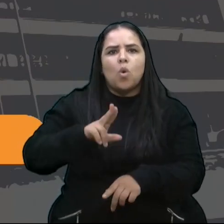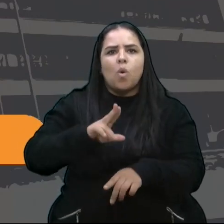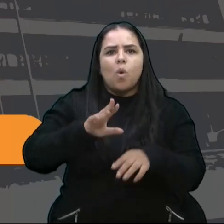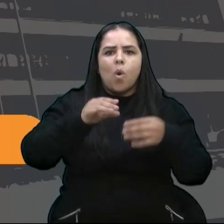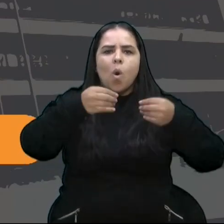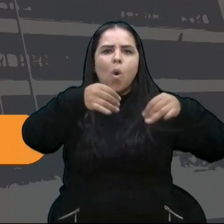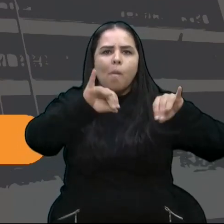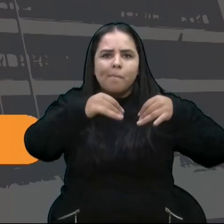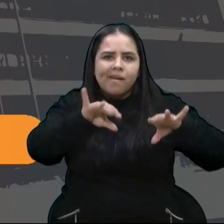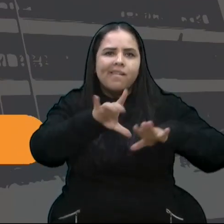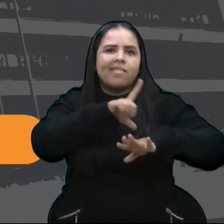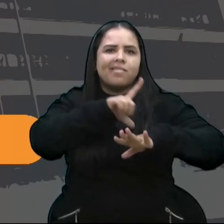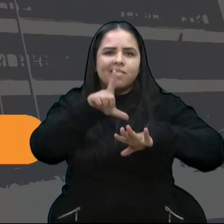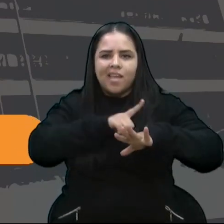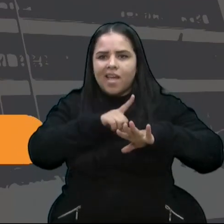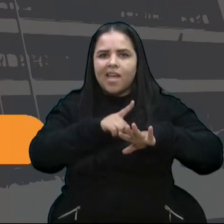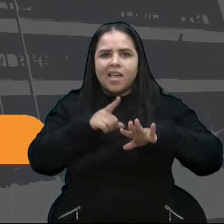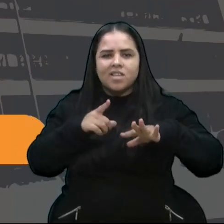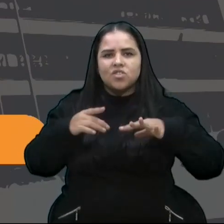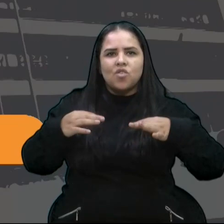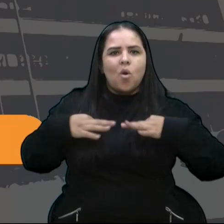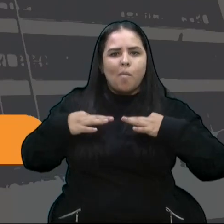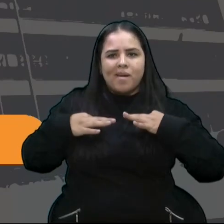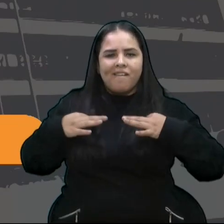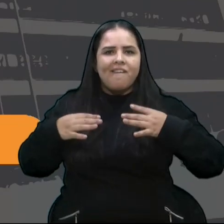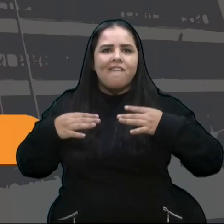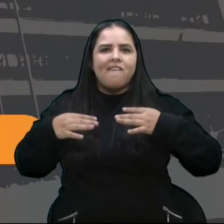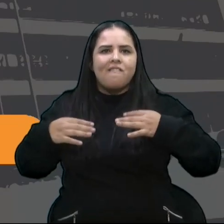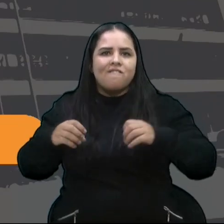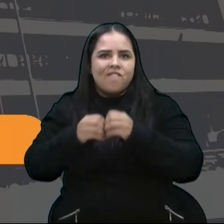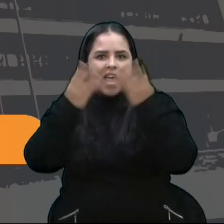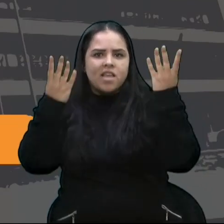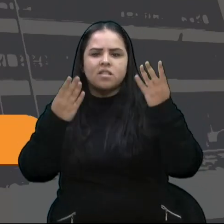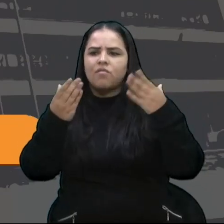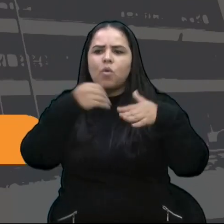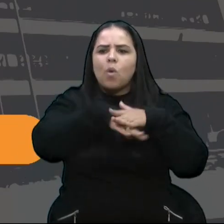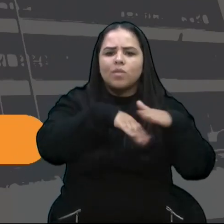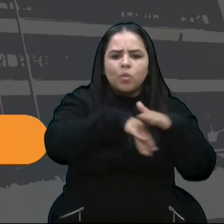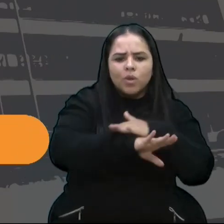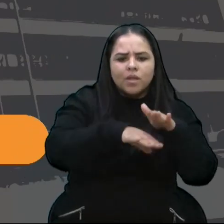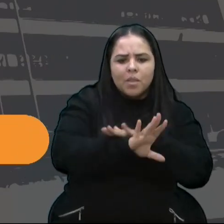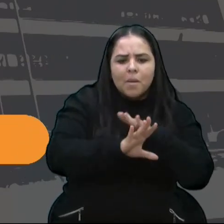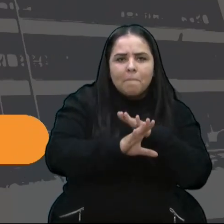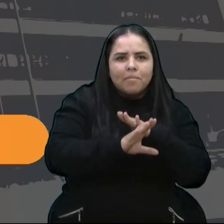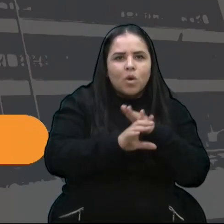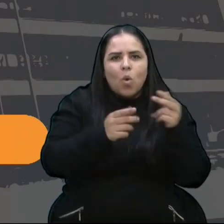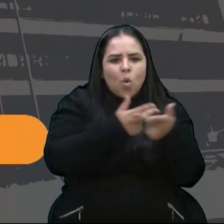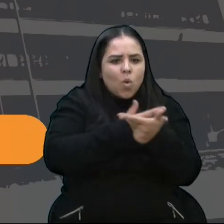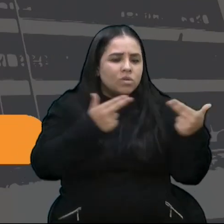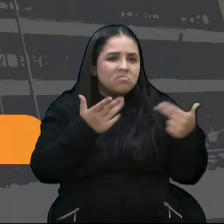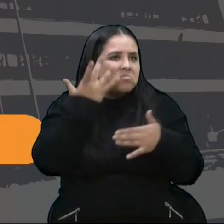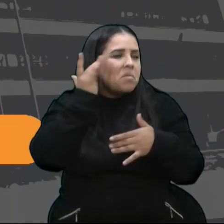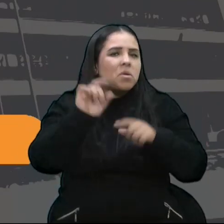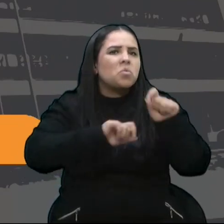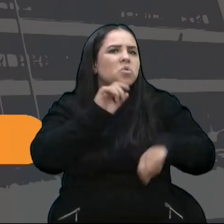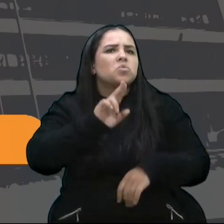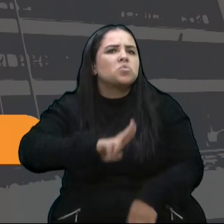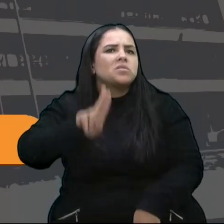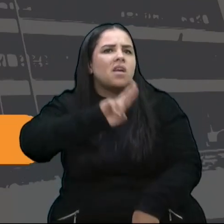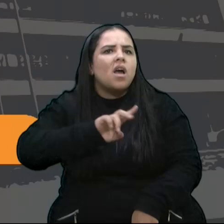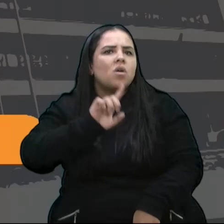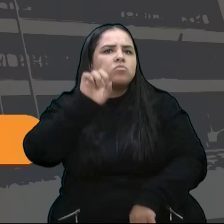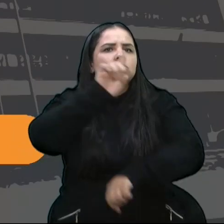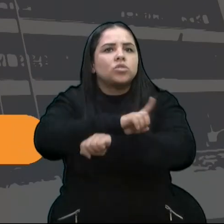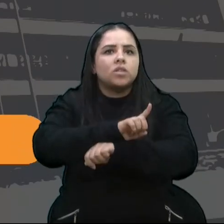dessas roupas de festas, de outras coisas, que ela sempre foi guardando os retalhos, e ela não sabia para o que ia usar aquilo ali um dia. E